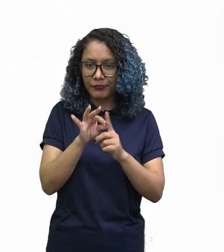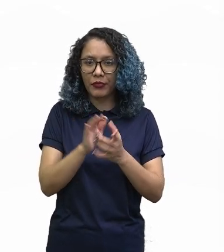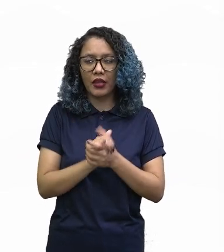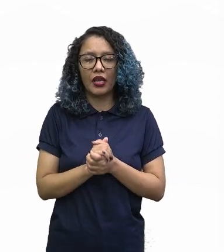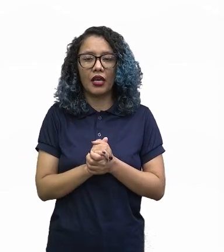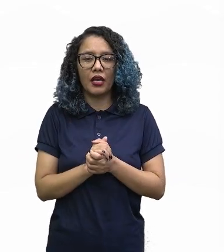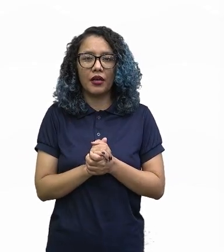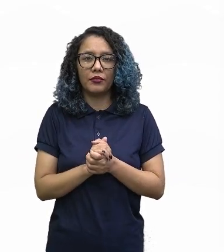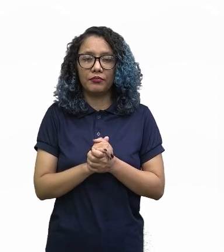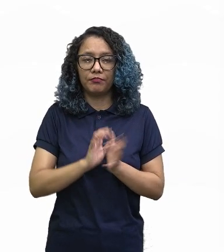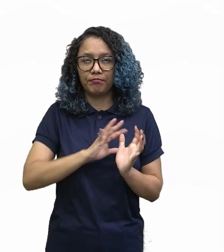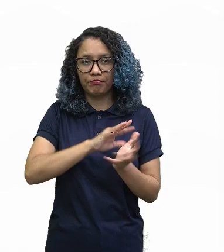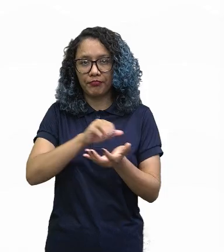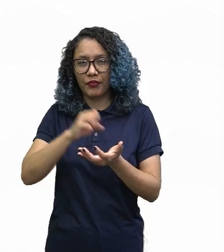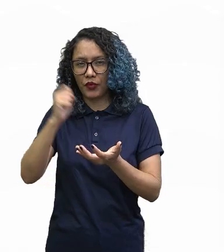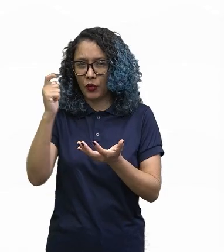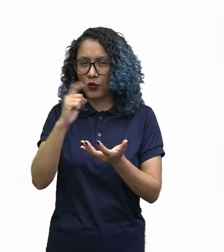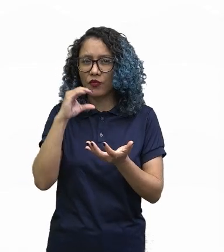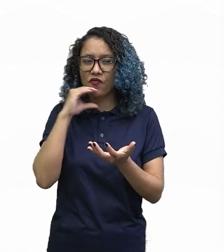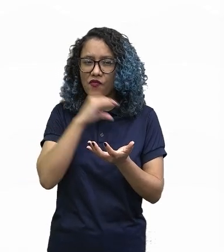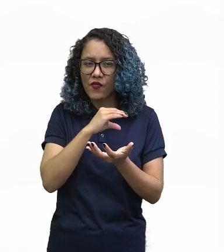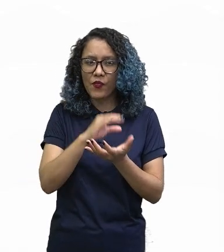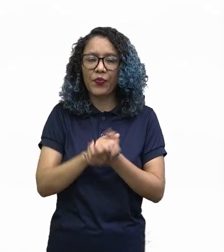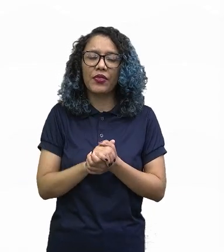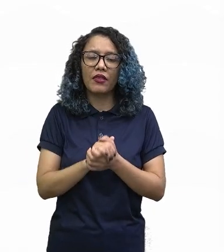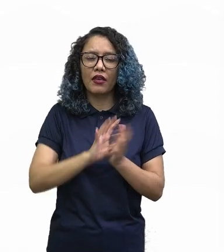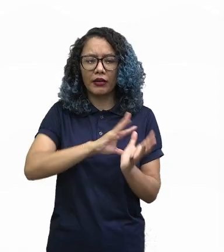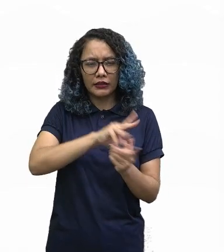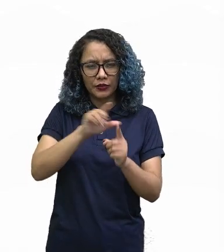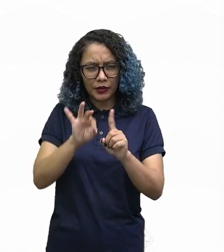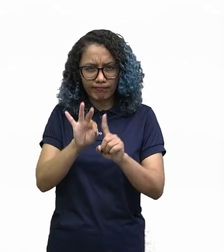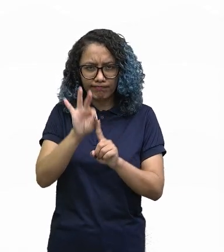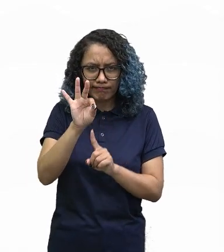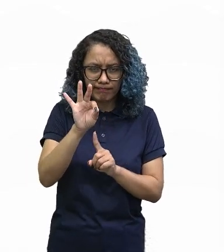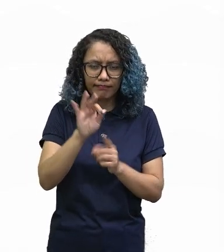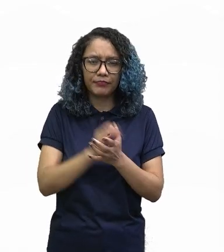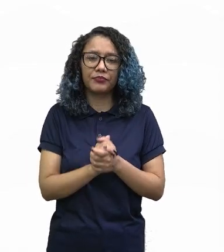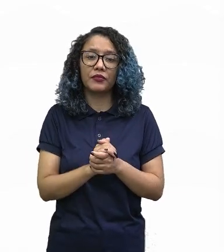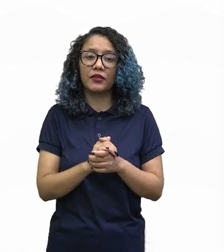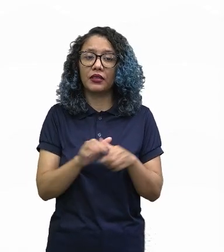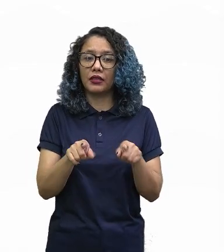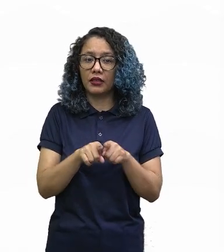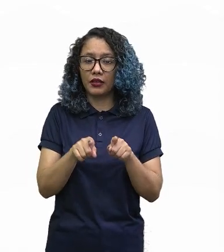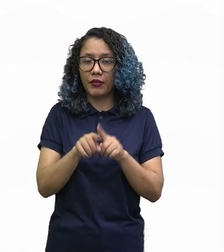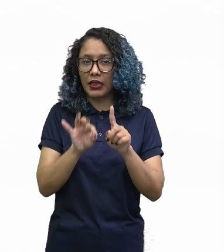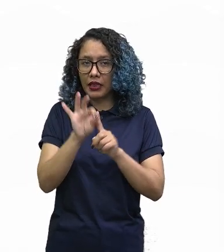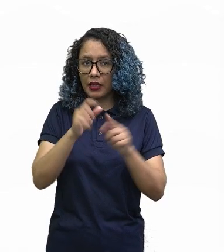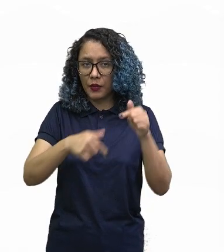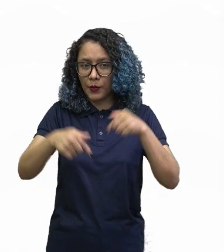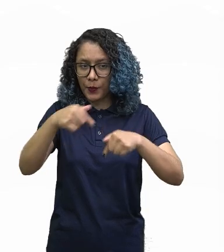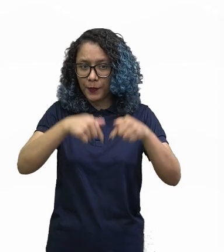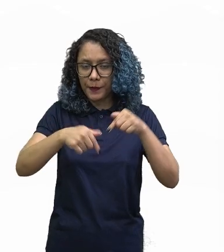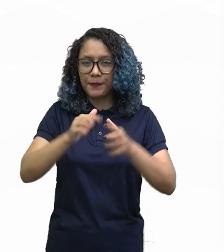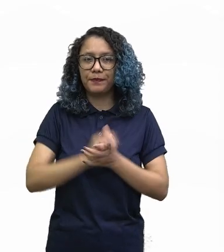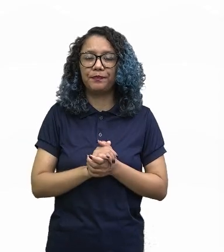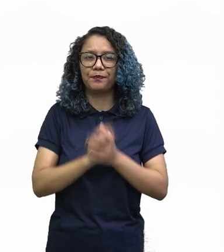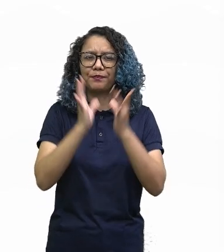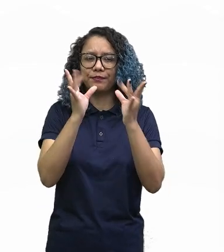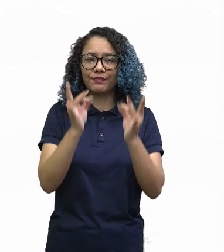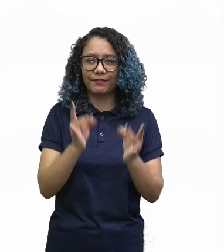condutibilidade térmica, efeito estufa, aquecimento global, termoquímica. E